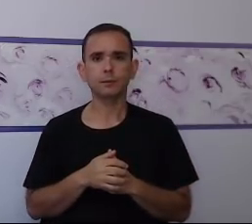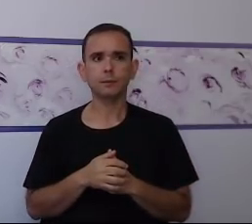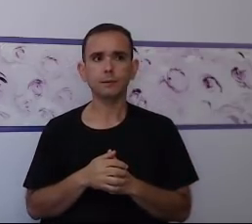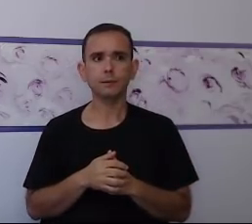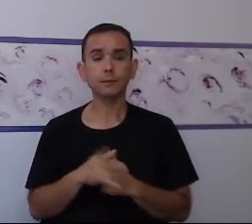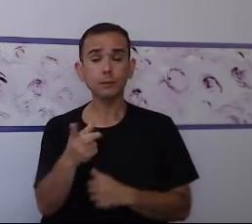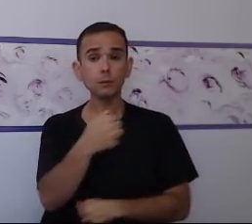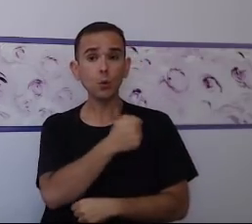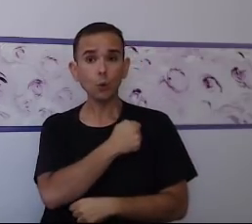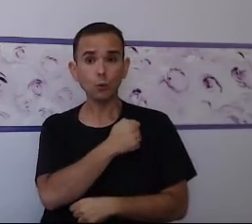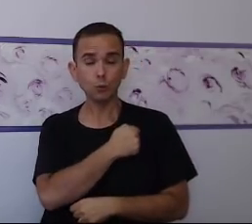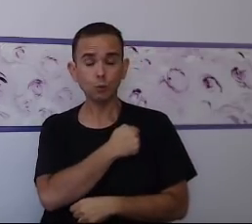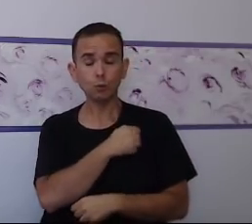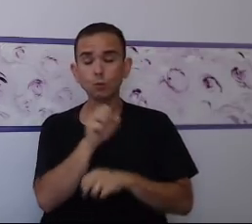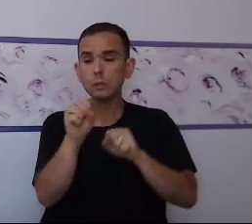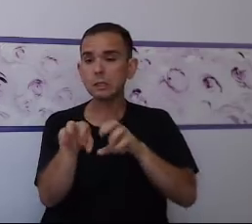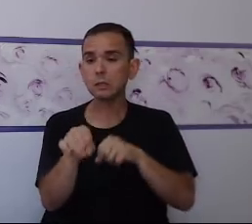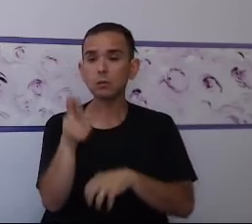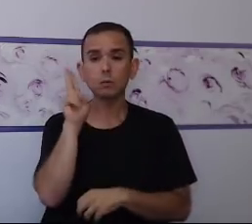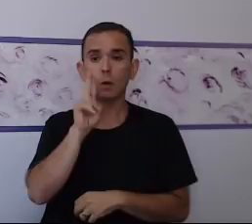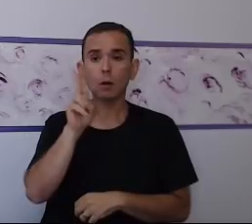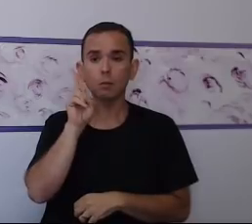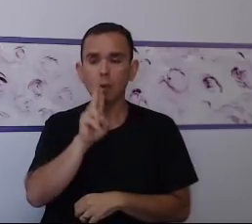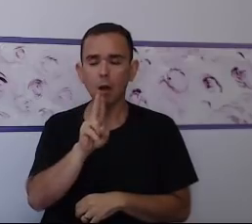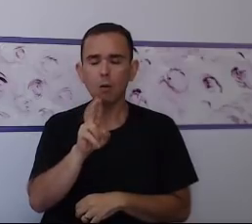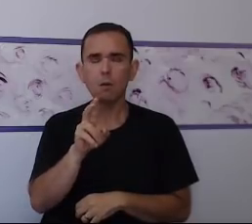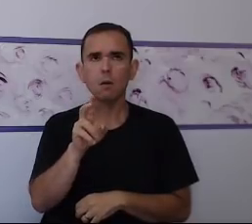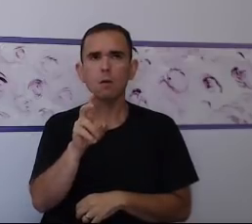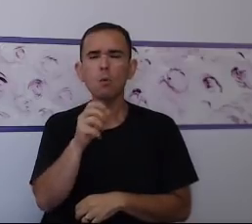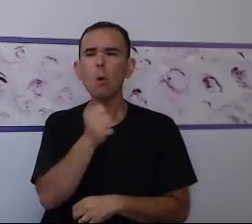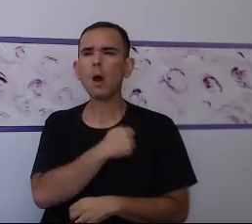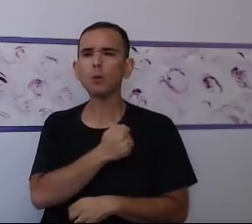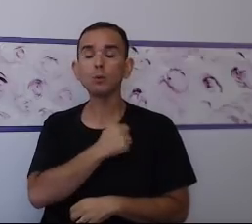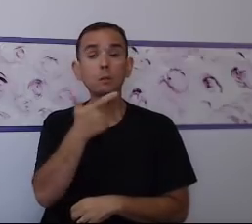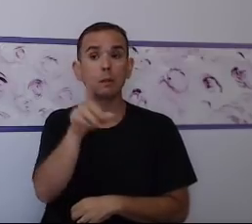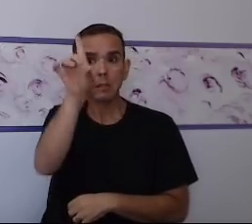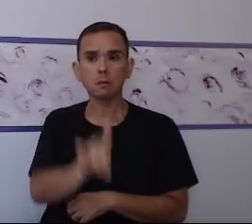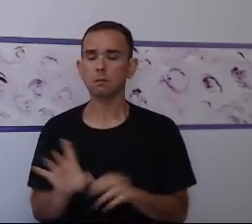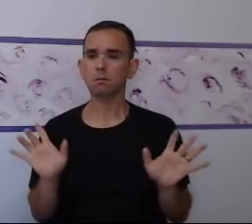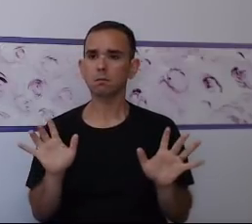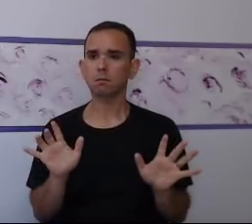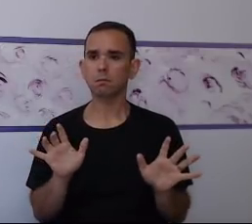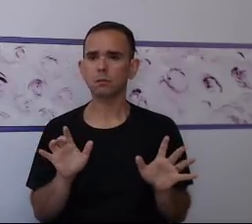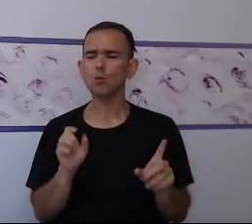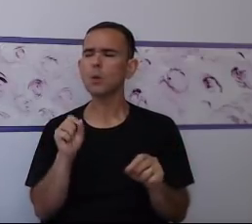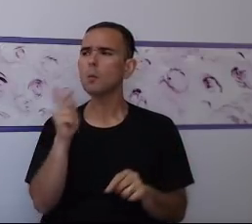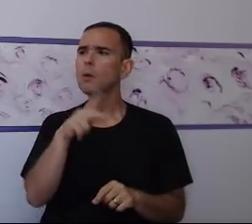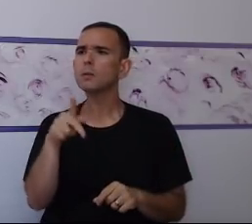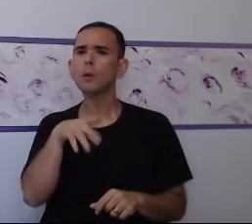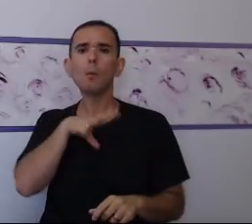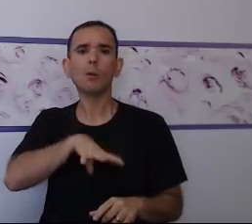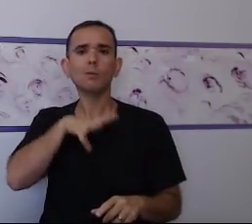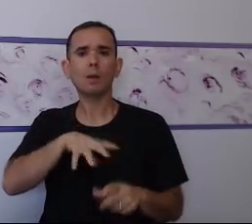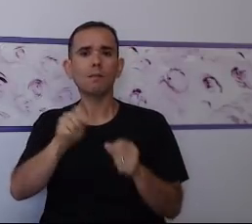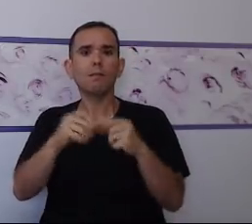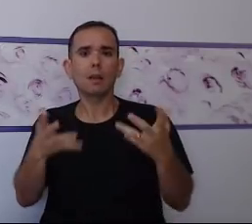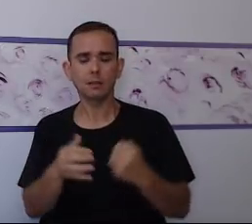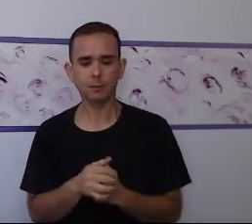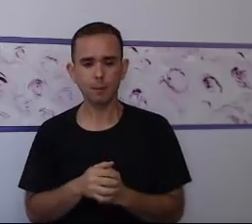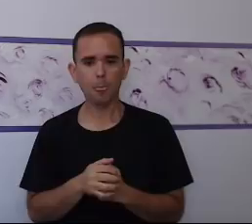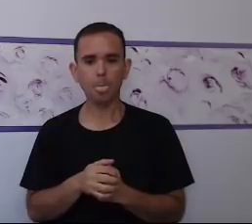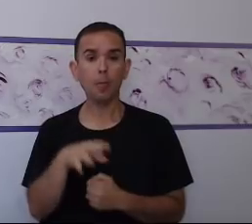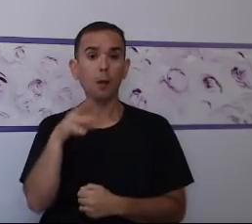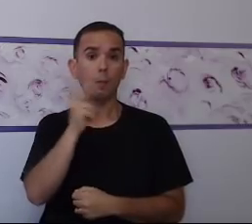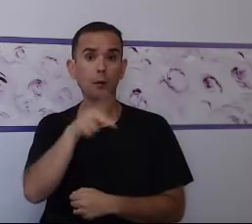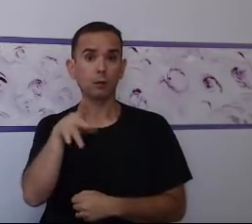Por um aluno do ensino regular, um aluno sem deficiência, né? Então aí o que o professor da língua portuguesa trouxe? Ele